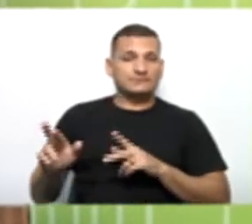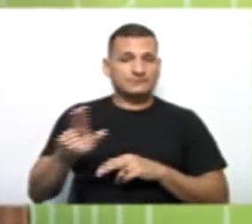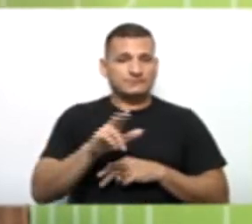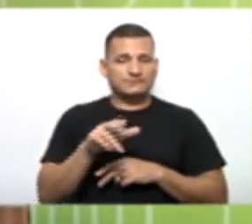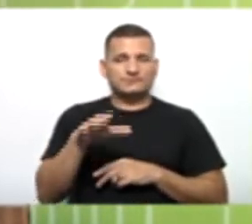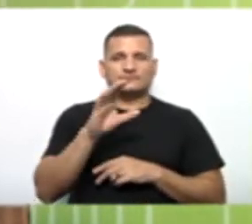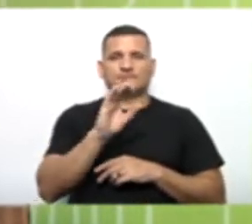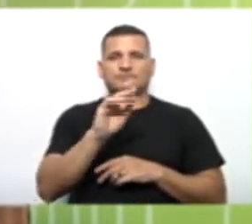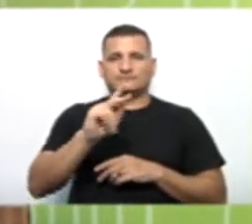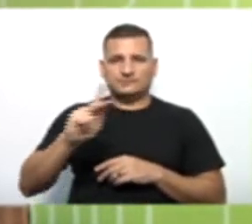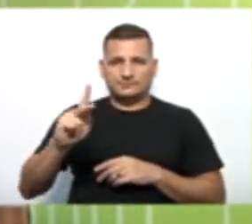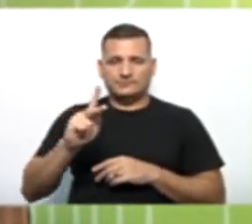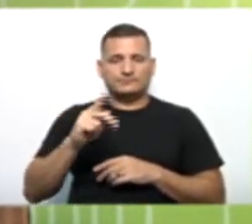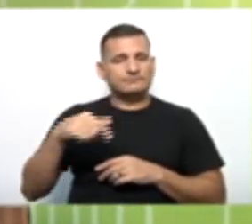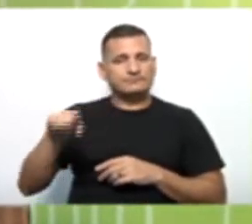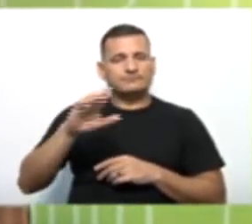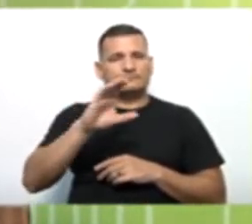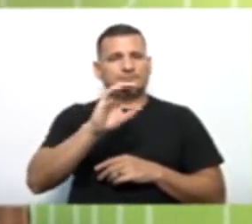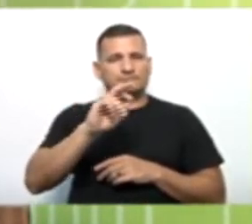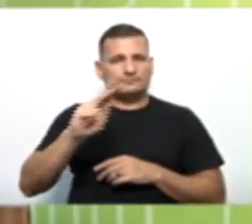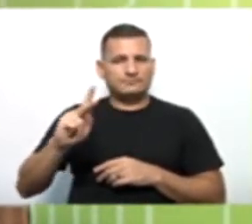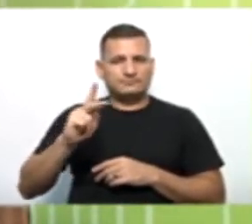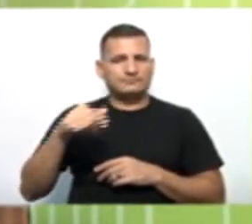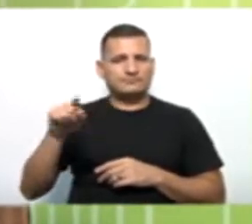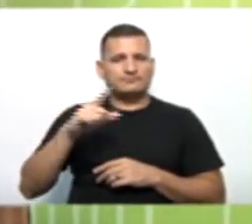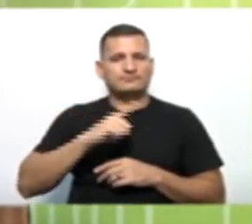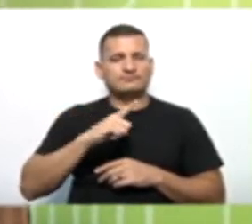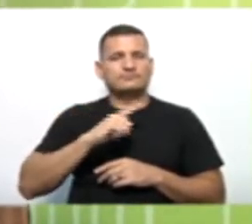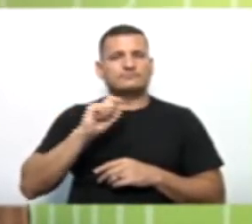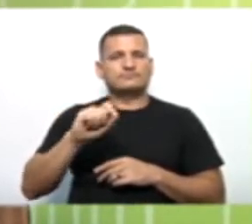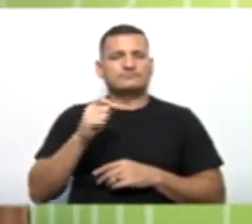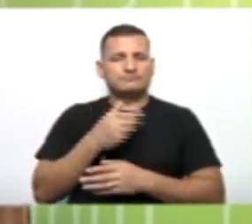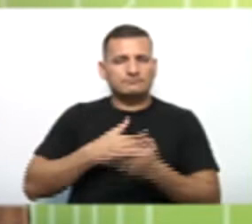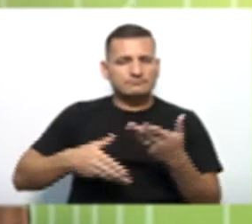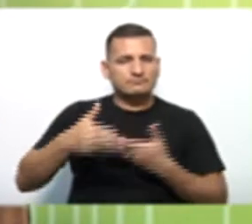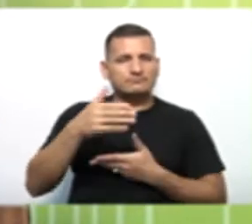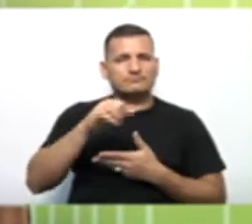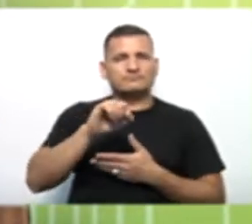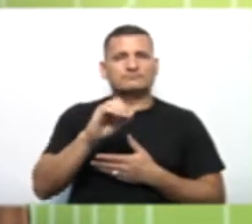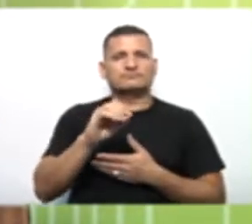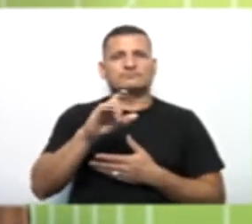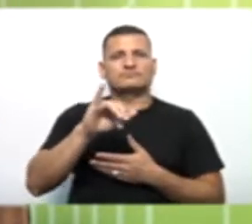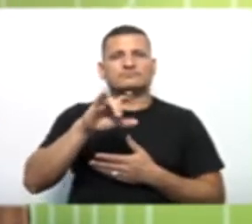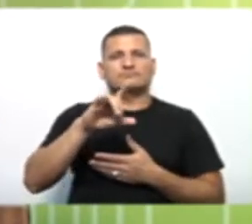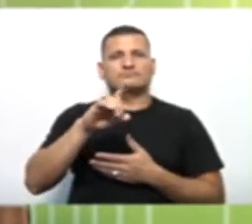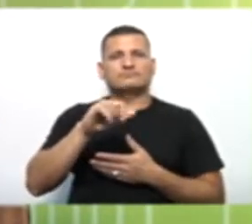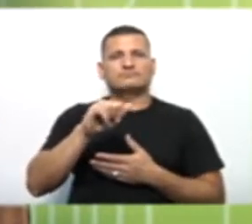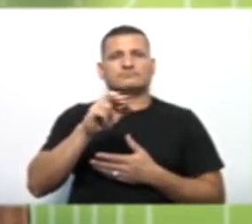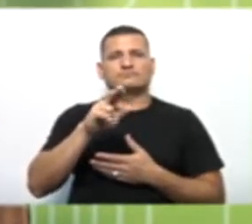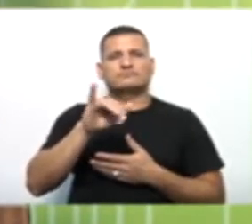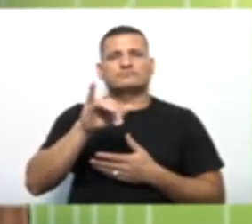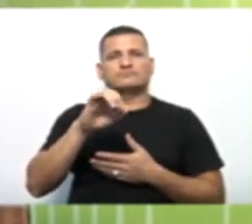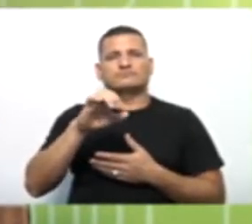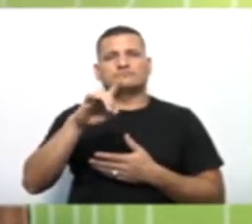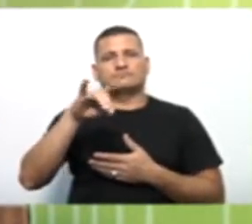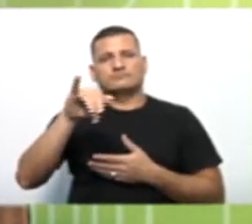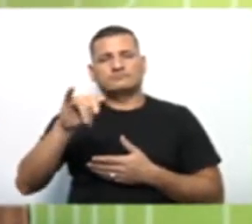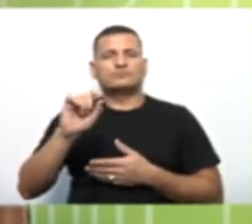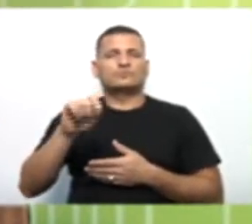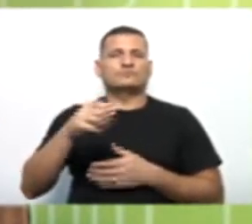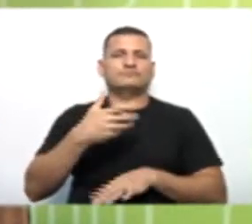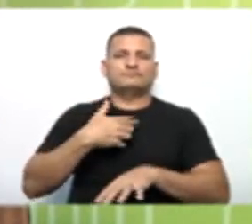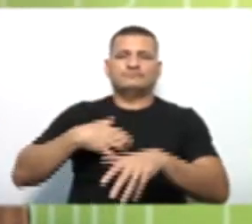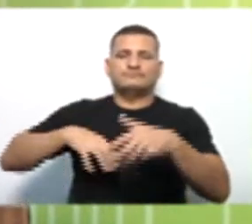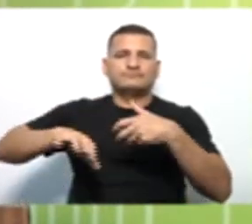cooperativas as cooperativas elas têm um senso de solidariedade muito forte de alteridade e o me